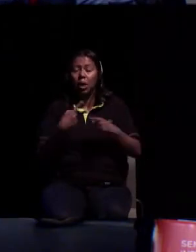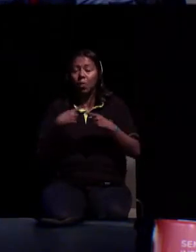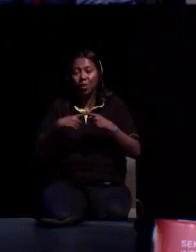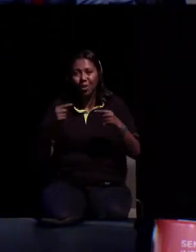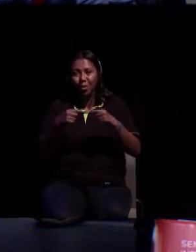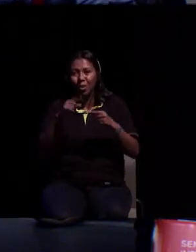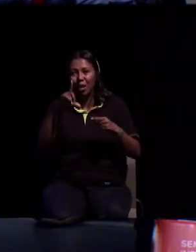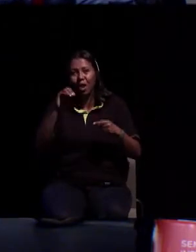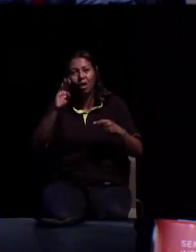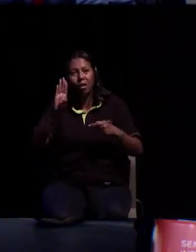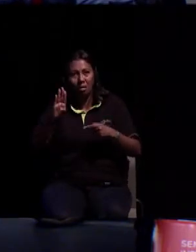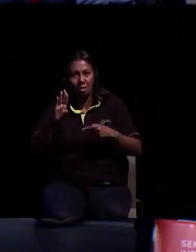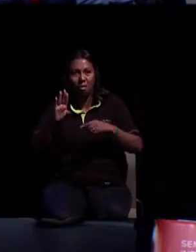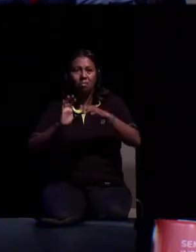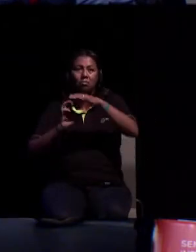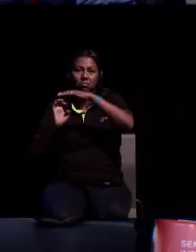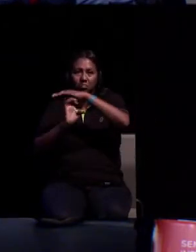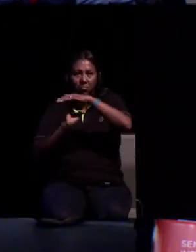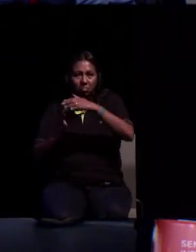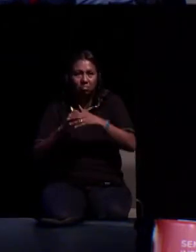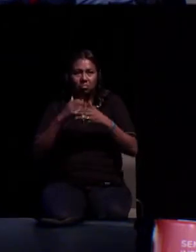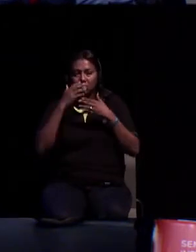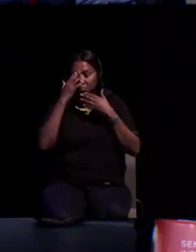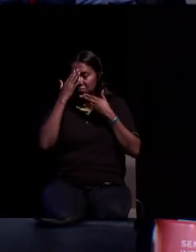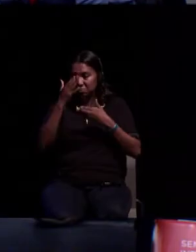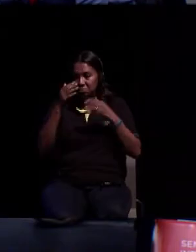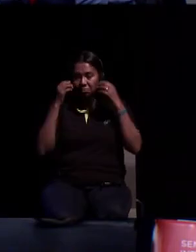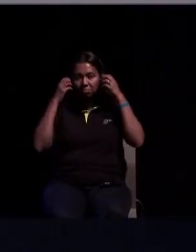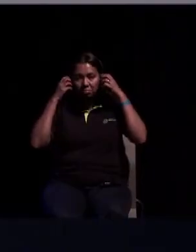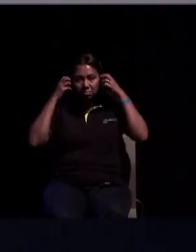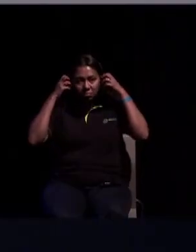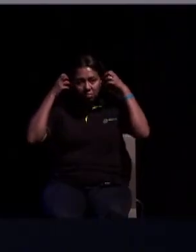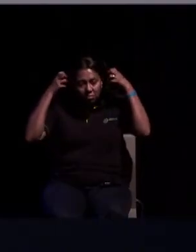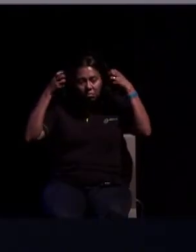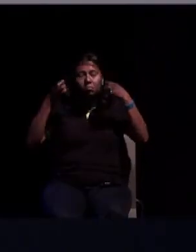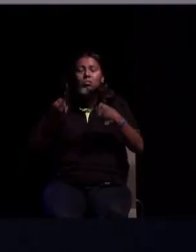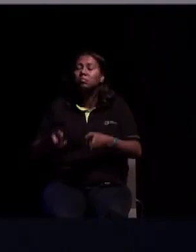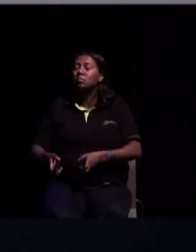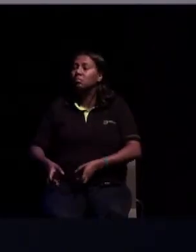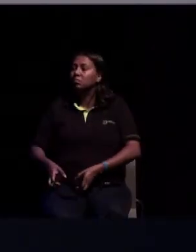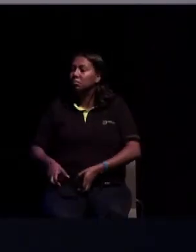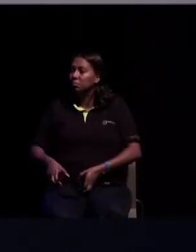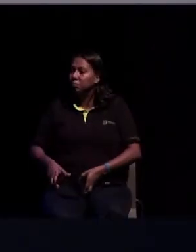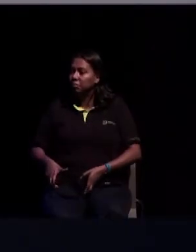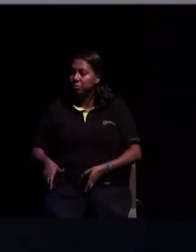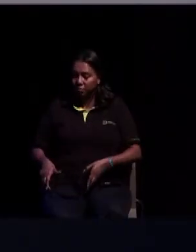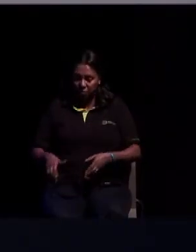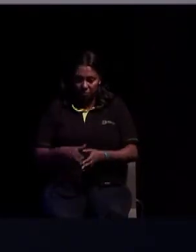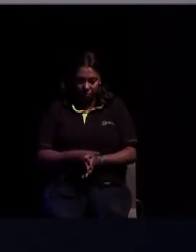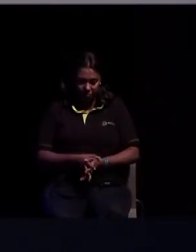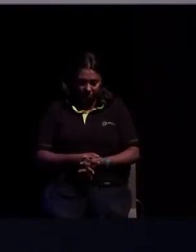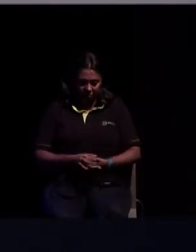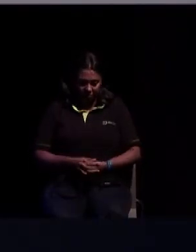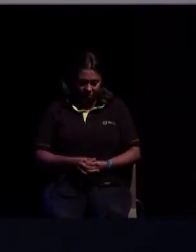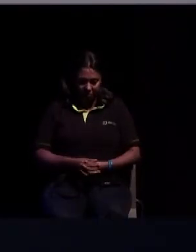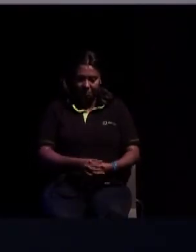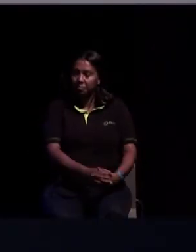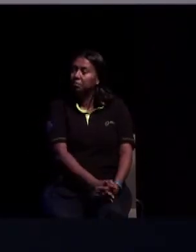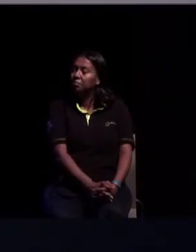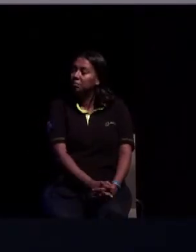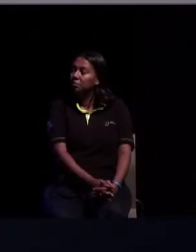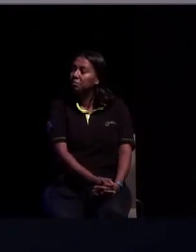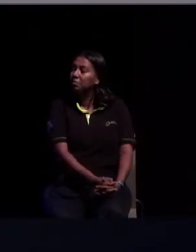Gracias, Freya. Hay otra pregunta relativa a esto que queda contestada sobre la habilidad de la OMT de ser